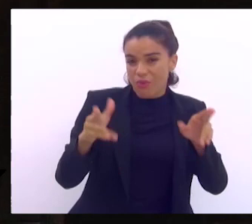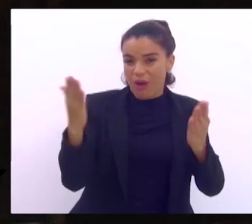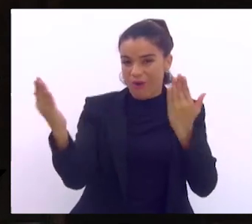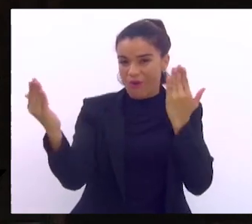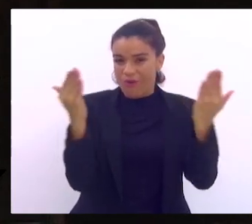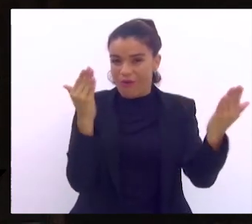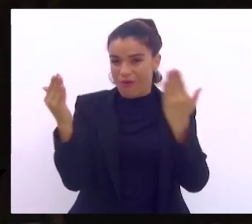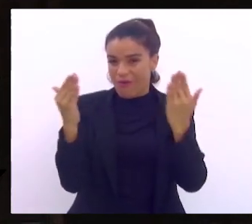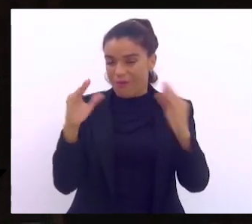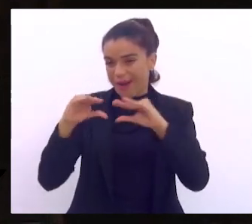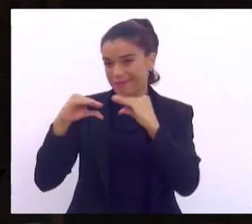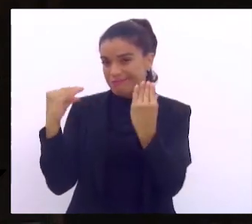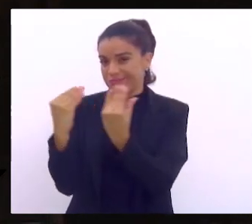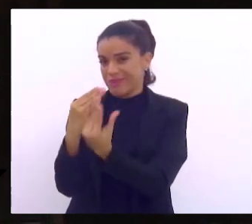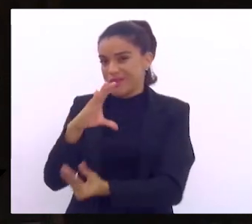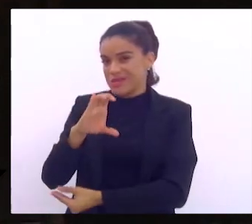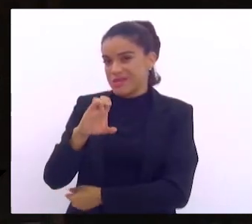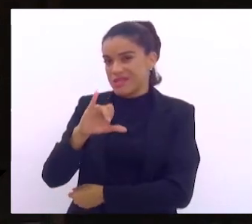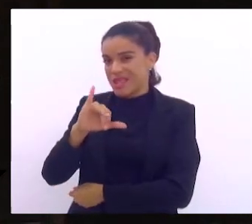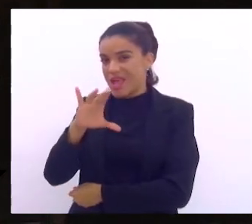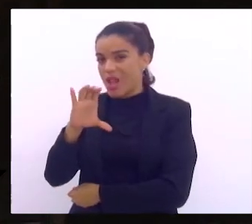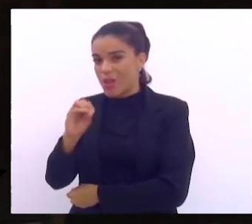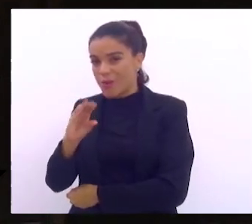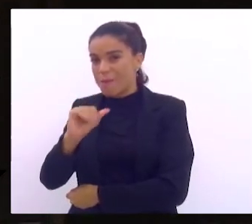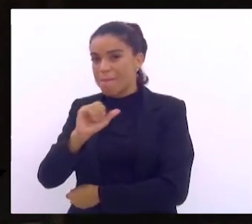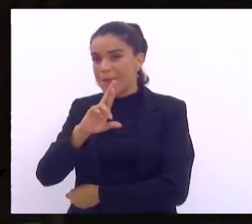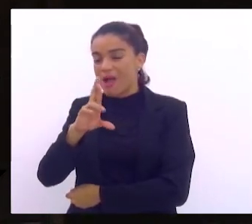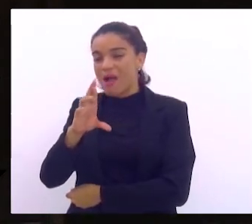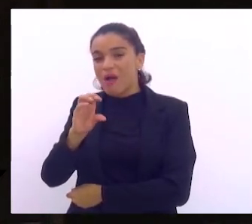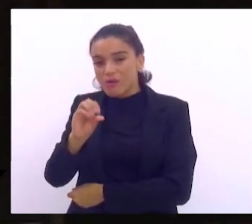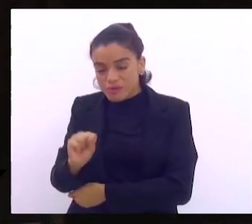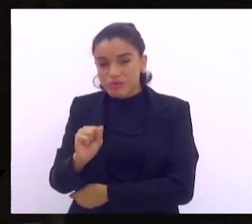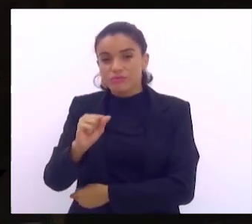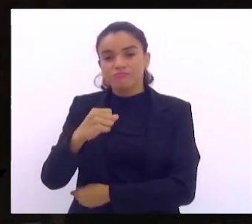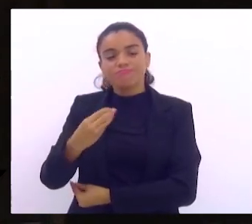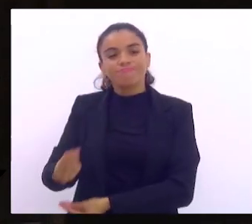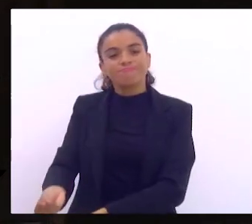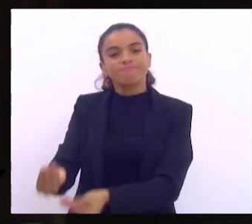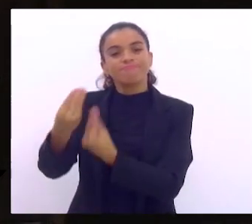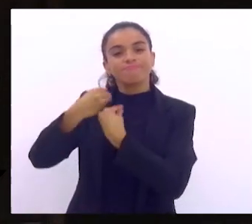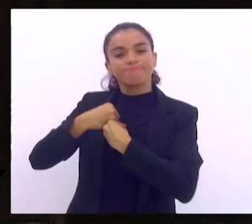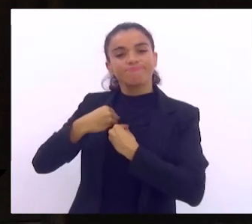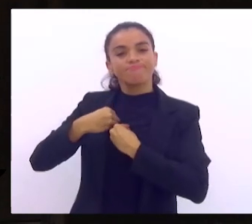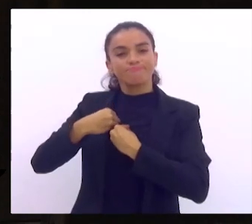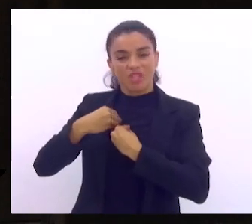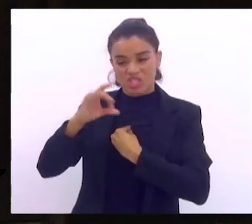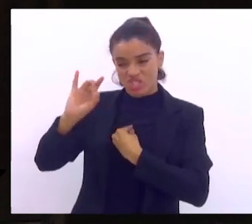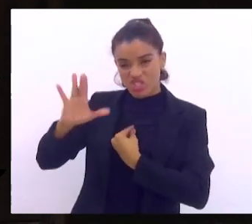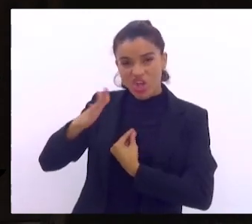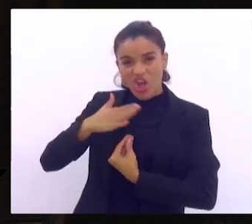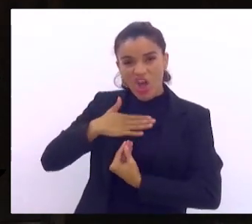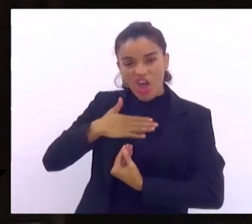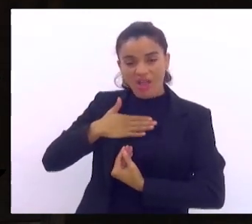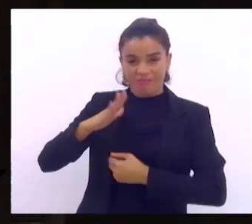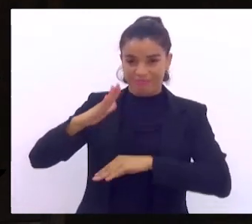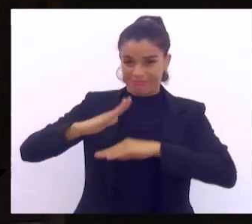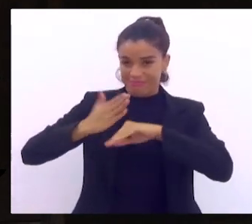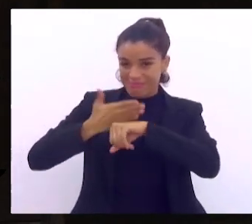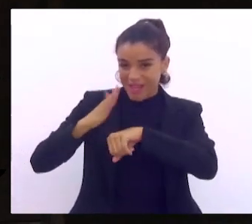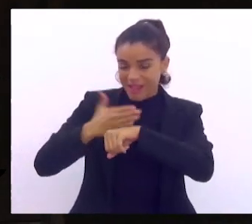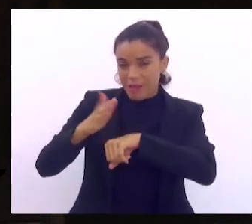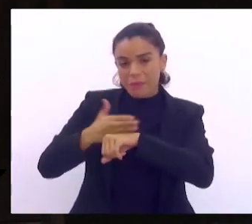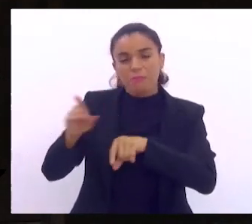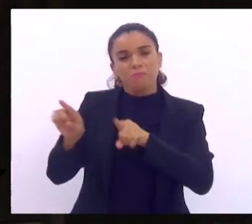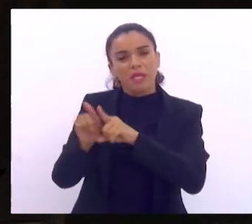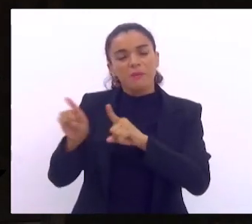no estádio Célio de Barros. E o estádio Célio de Barros, ele proporcionou não só os nossos treinamentos, mas